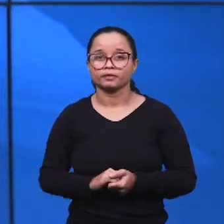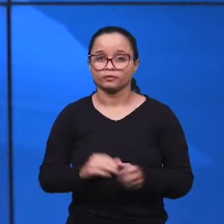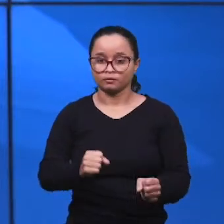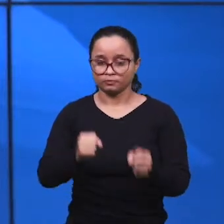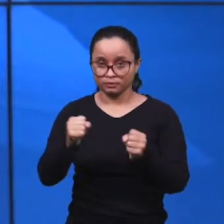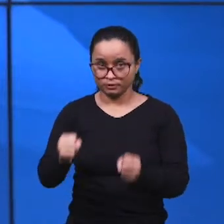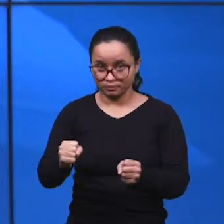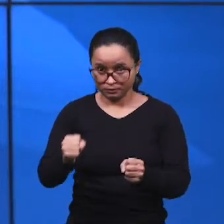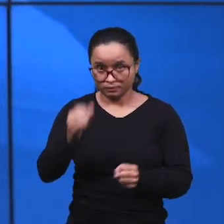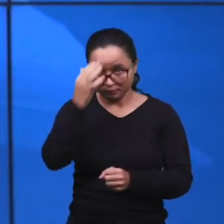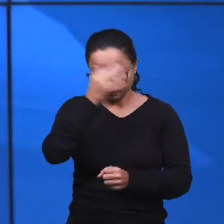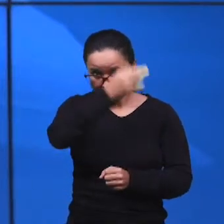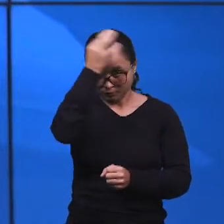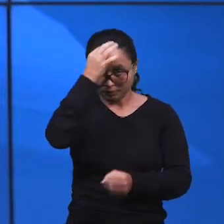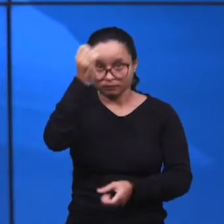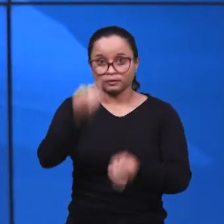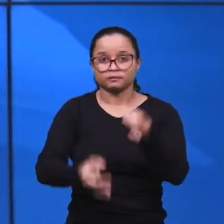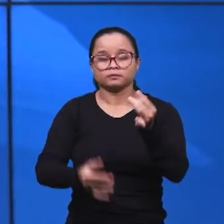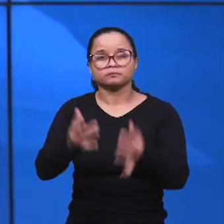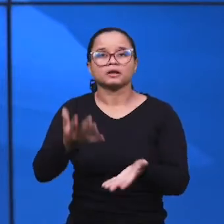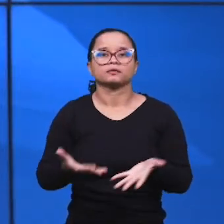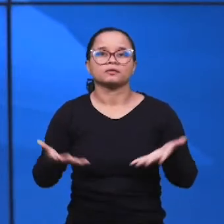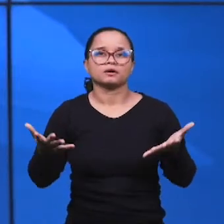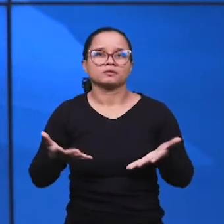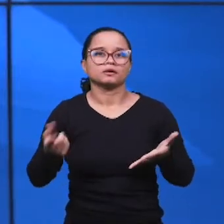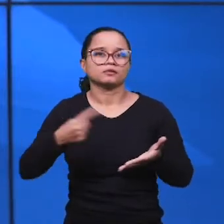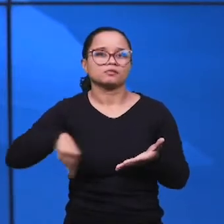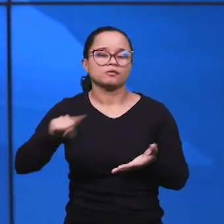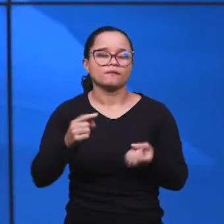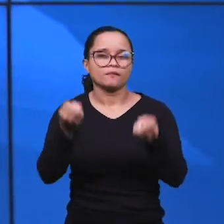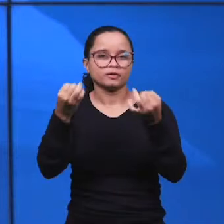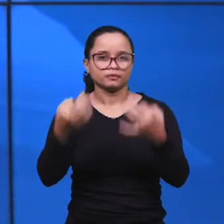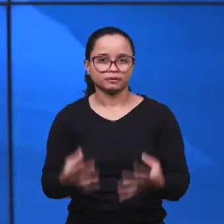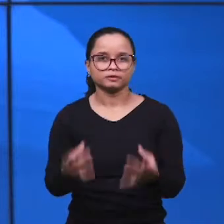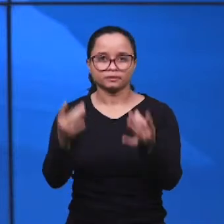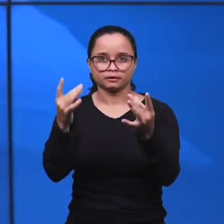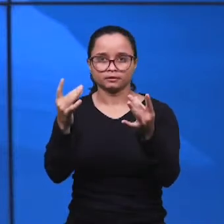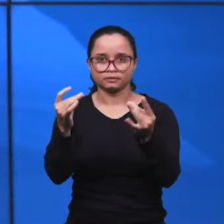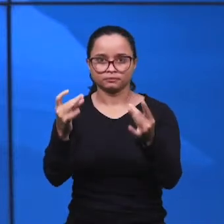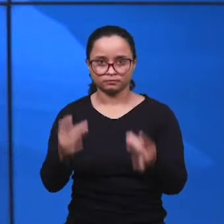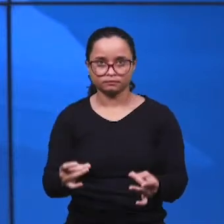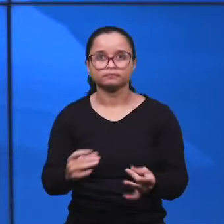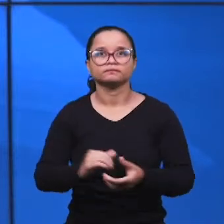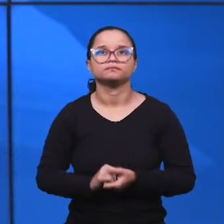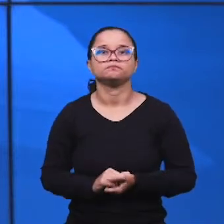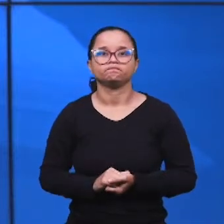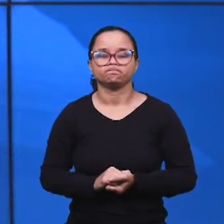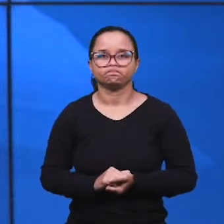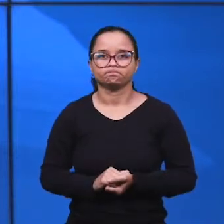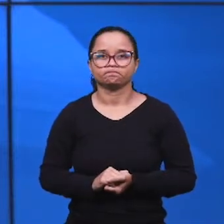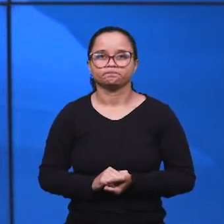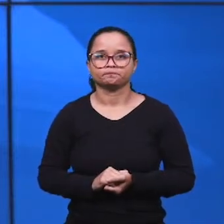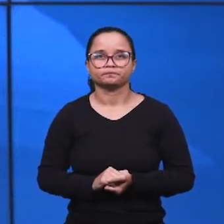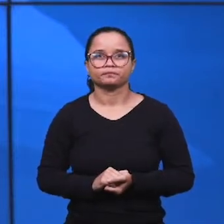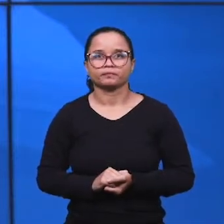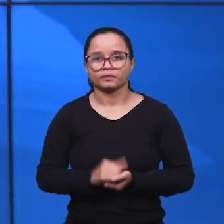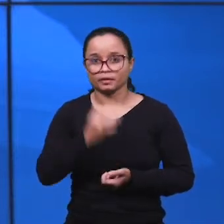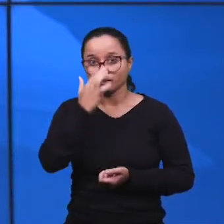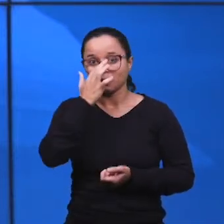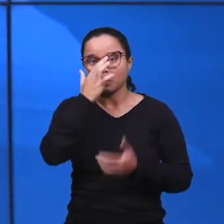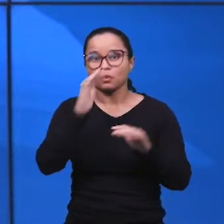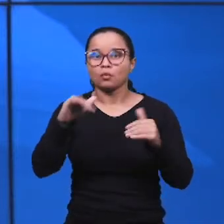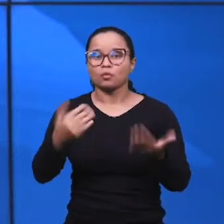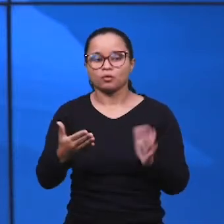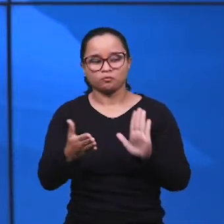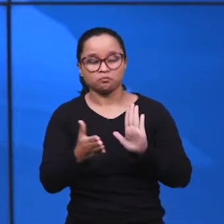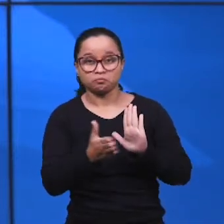do Espírito Santo. E ali agora nós vamos ver uma explicação mais detalhada agora sobre qual foi o propósito